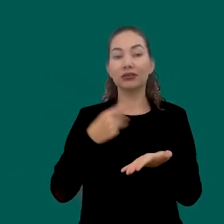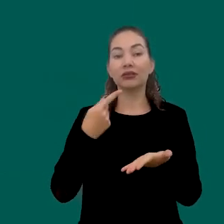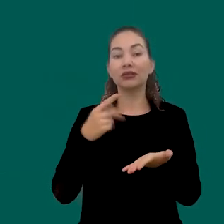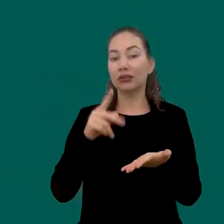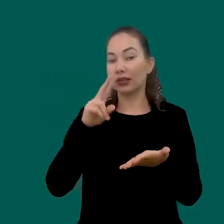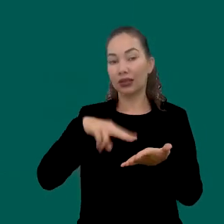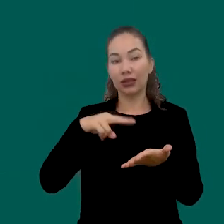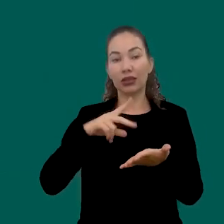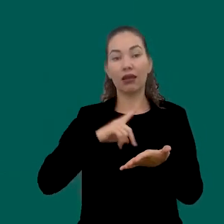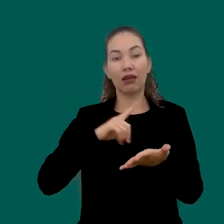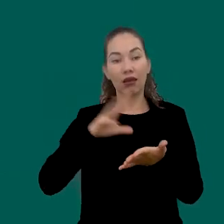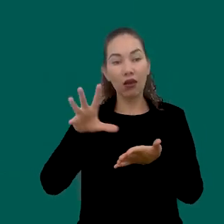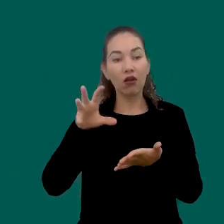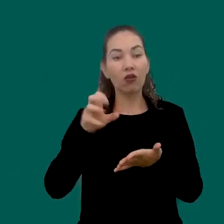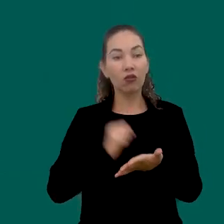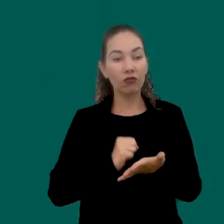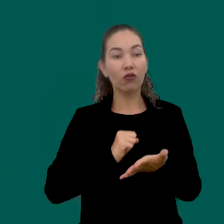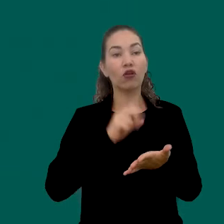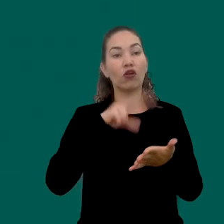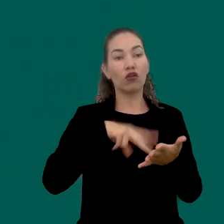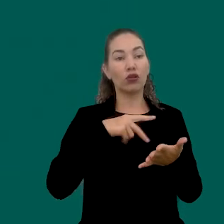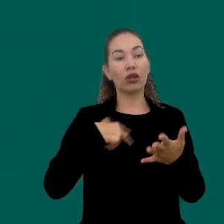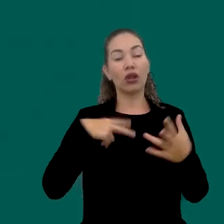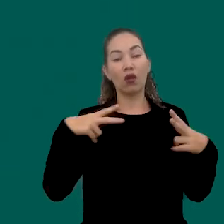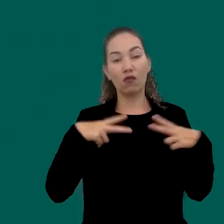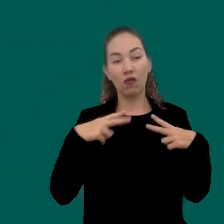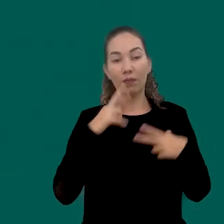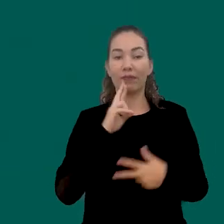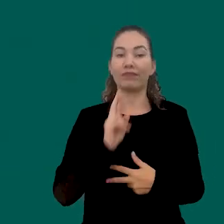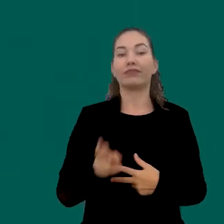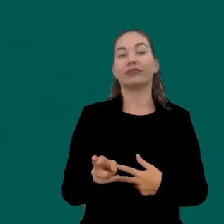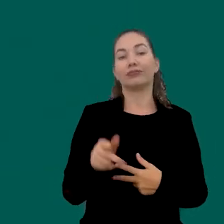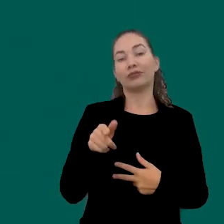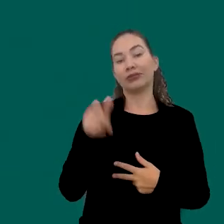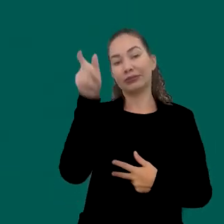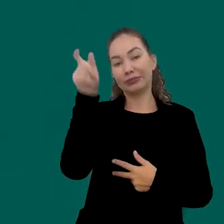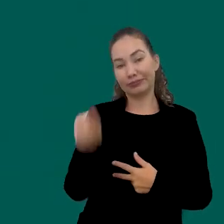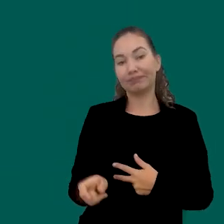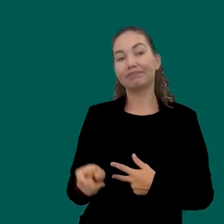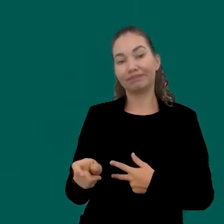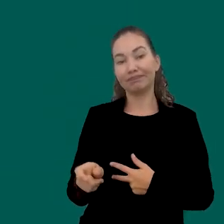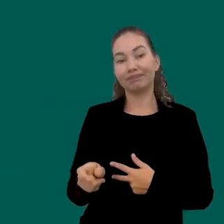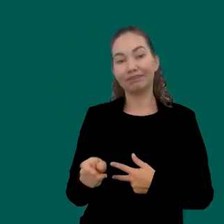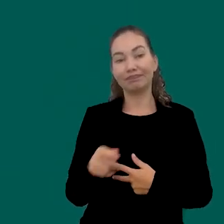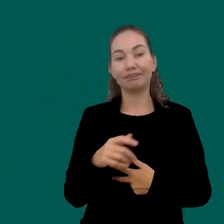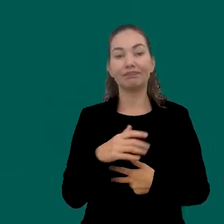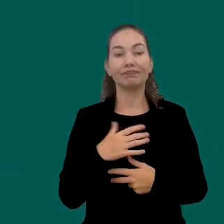lida, que eu vou pegar, eu vou ler ela e eu particularmente vou responder essa pessoa.